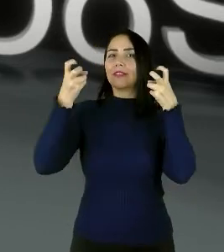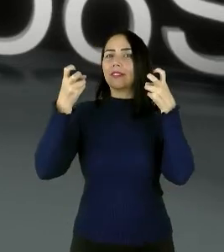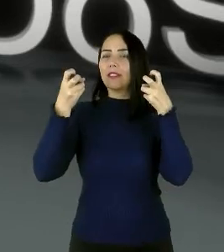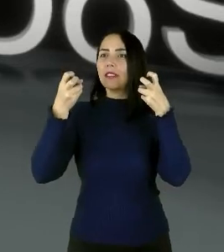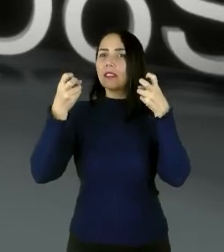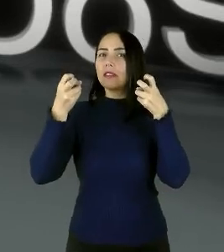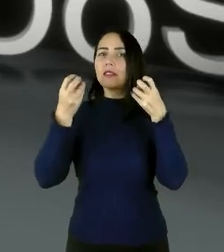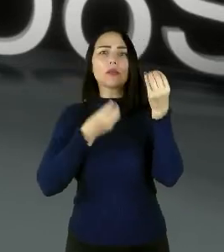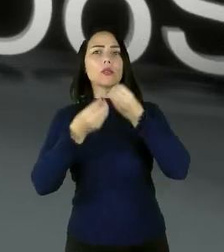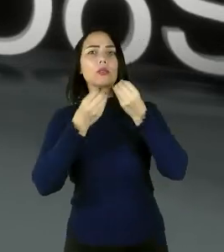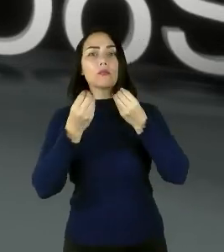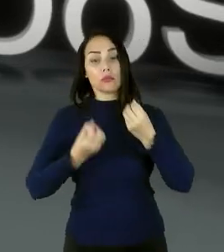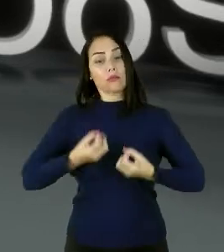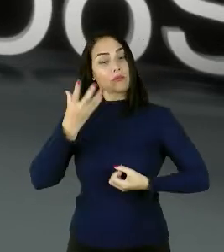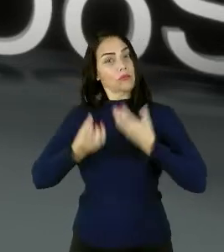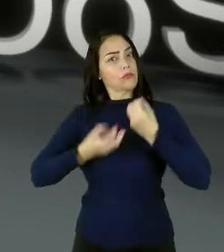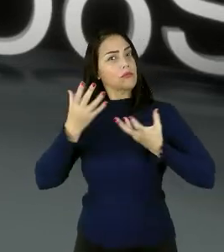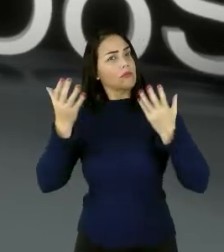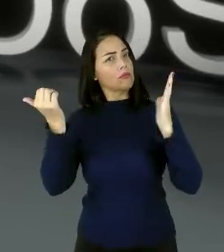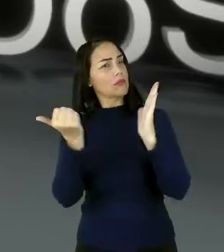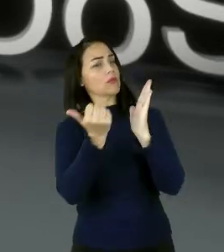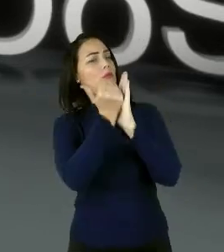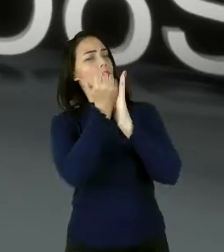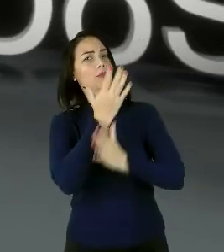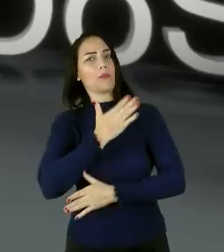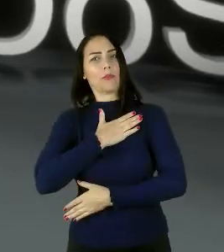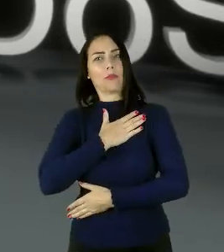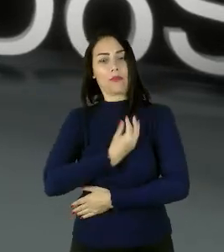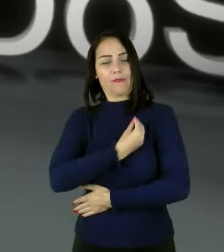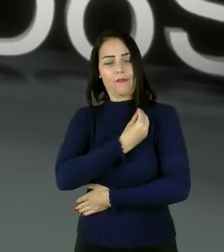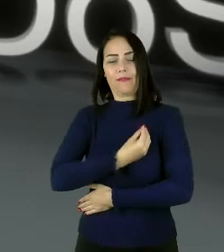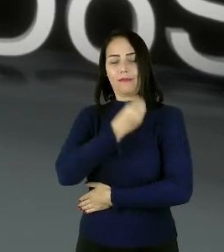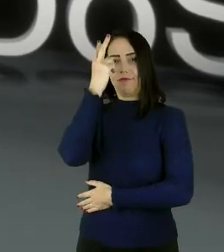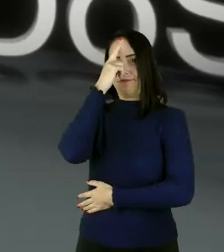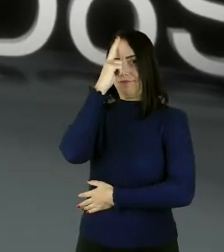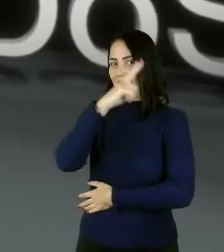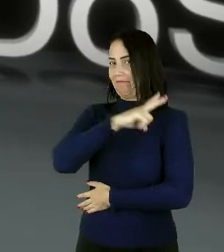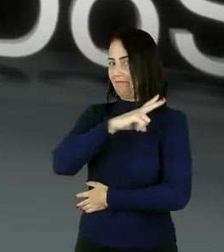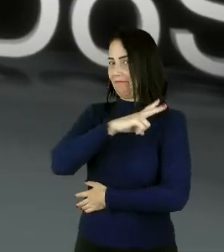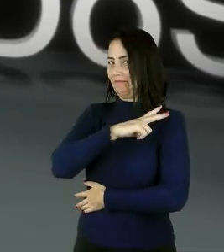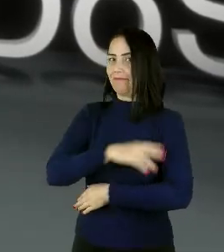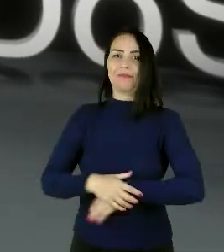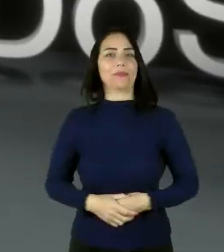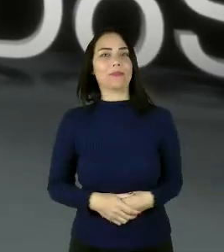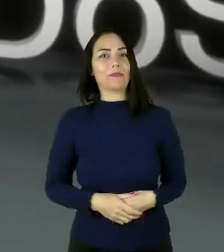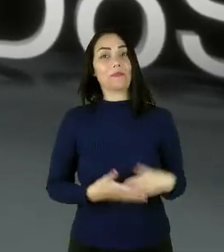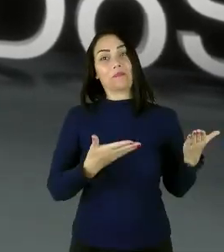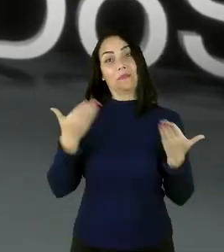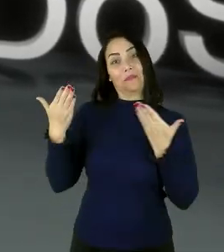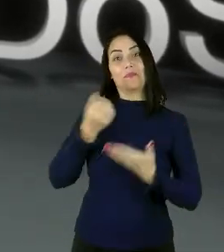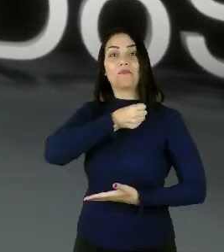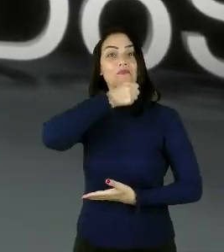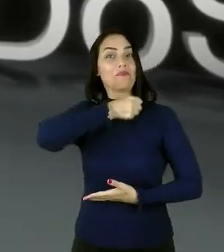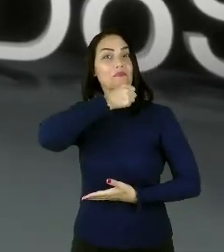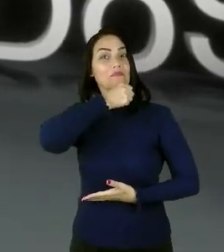hoje percebo como esta poesia marcou a minha trajetória aqui está o